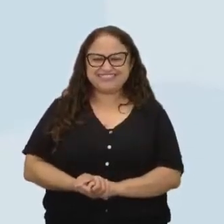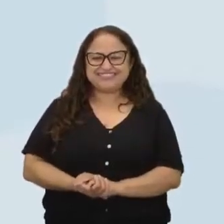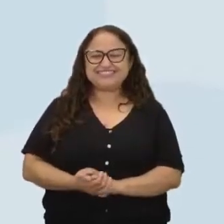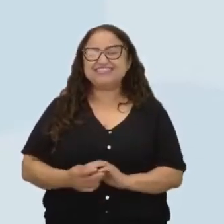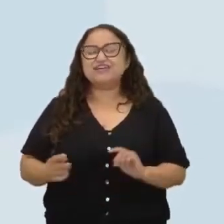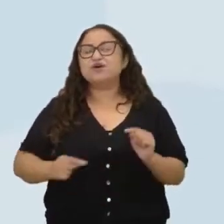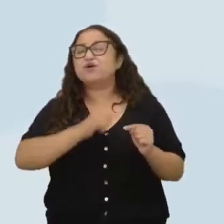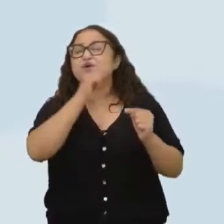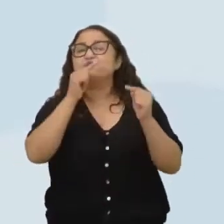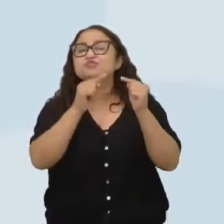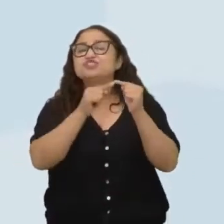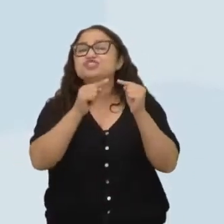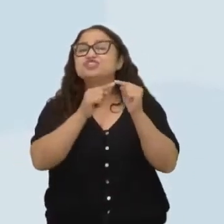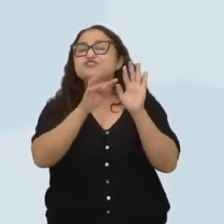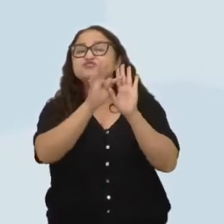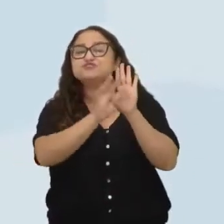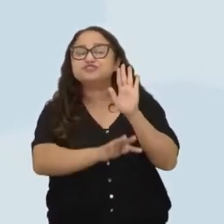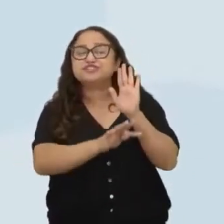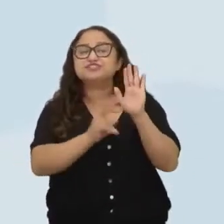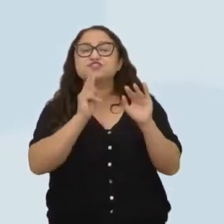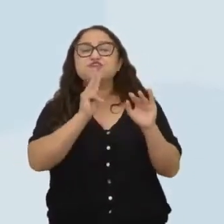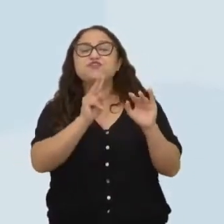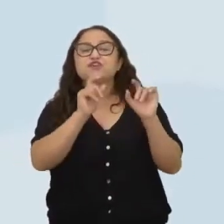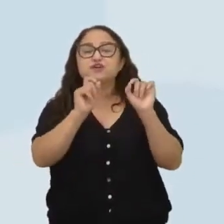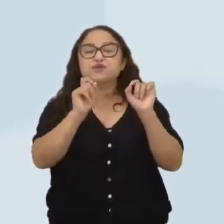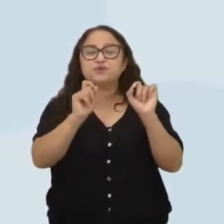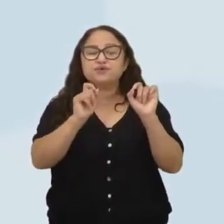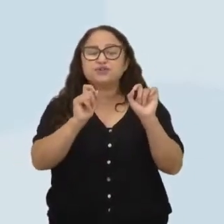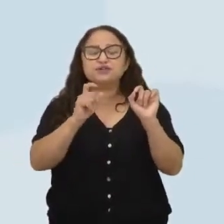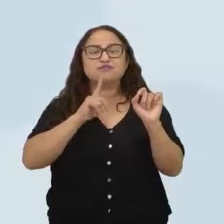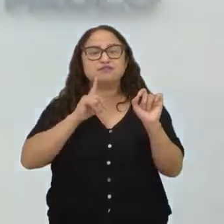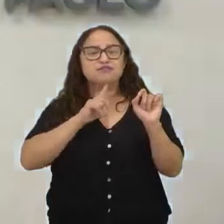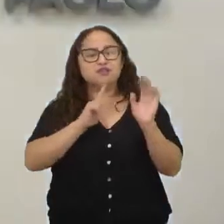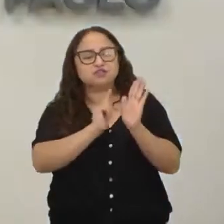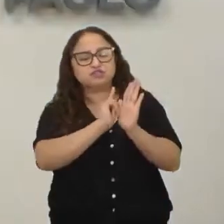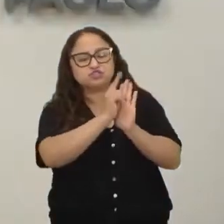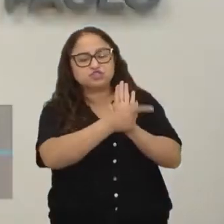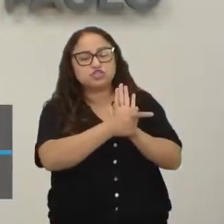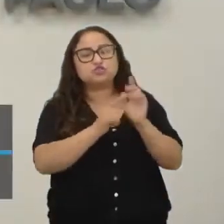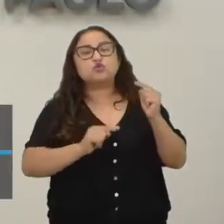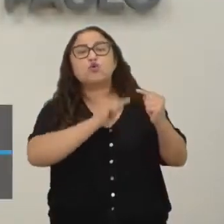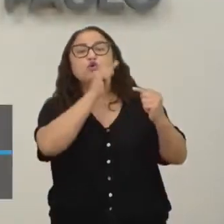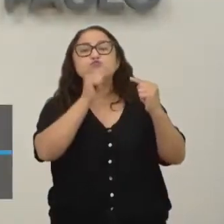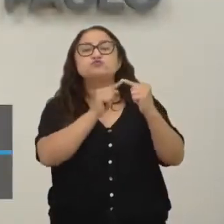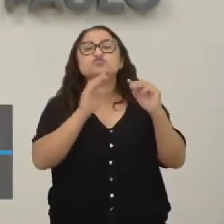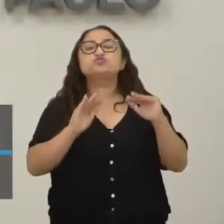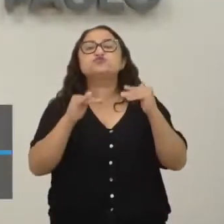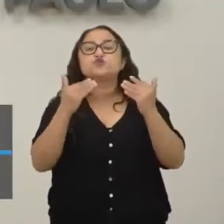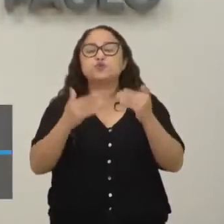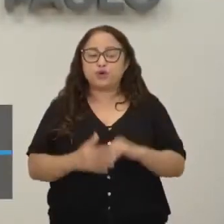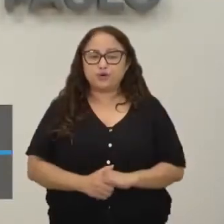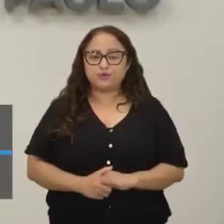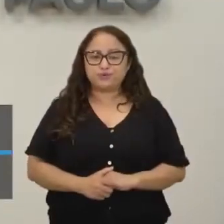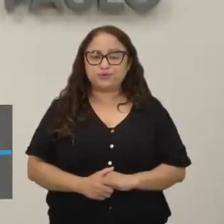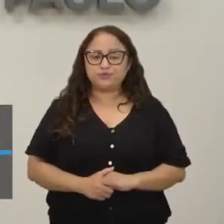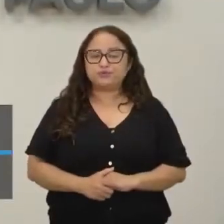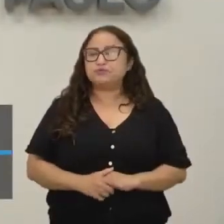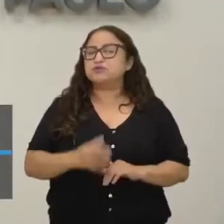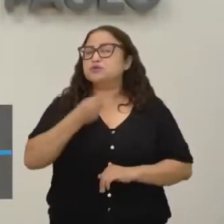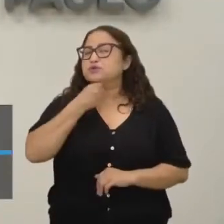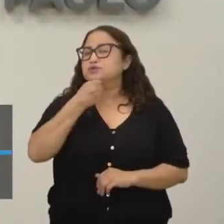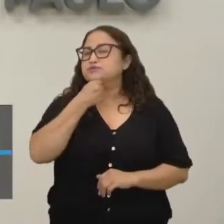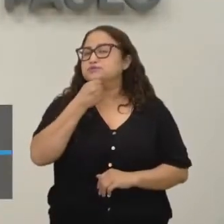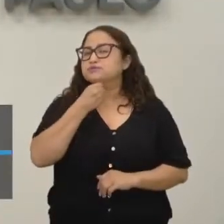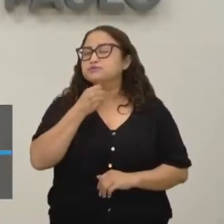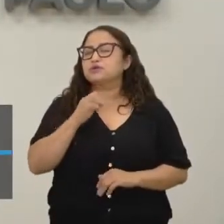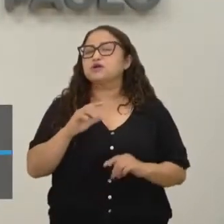desse texto, gente? Então, a gente tem que verificar o quê? Quando a gente está falando de gênero textual, é o objetivo. Lembra que eu falei lá no começo? Qual é o objetivo do texto jornalístico ou